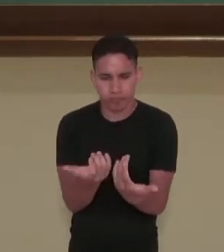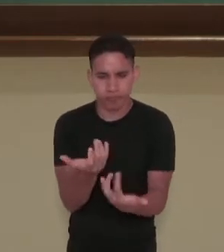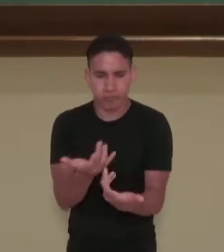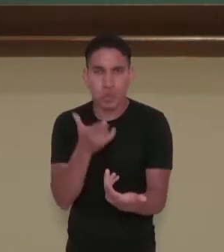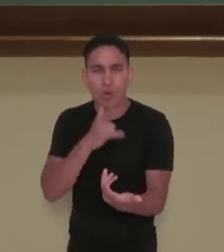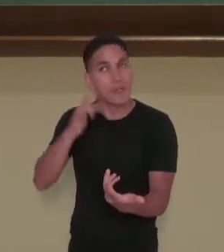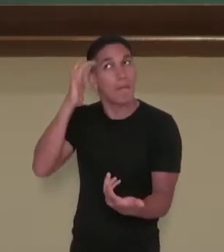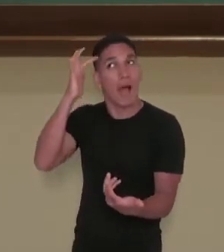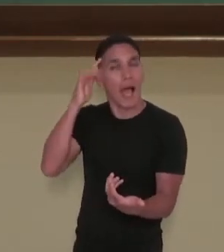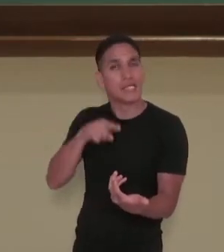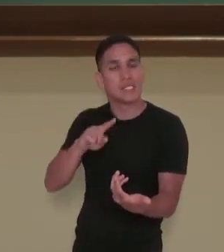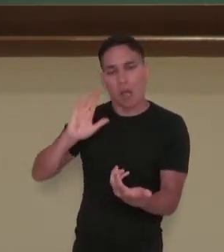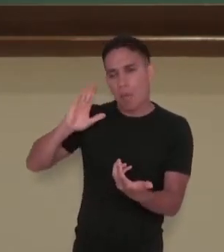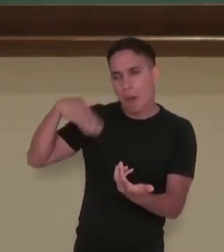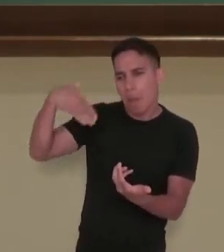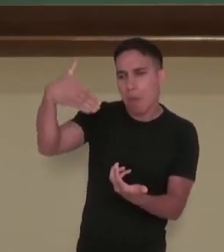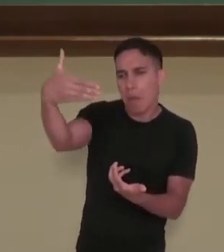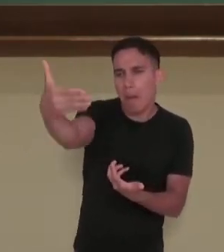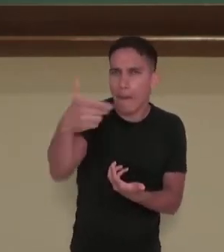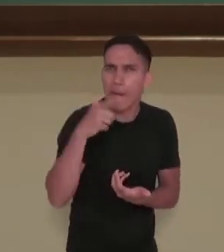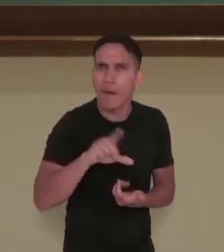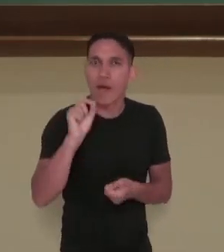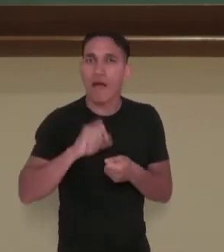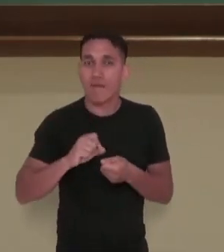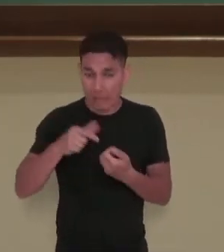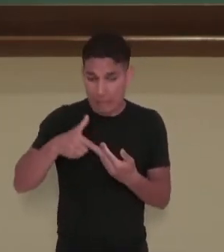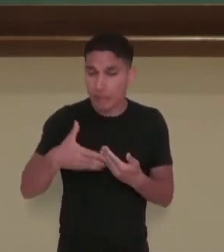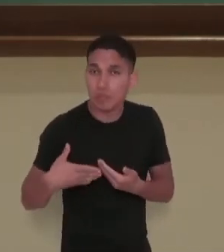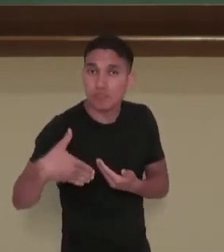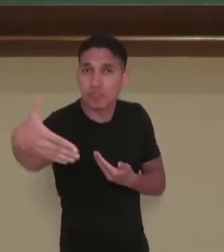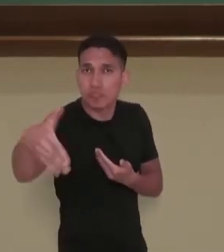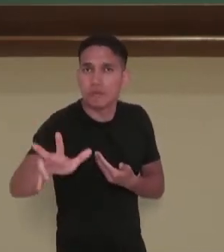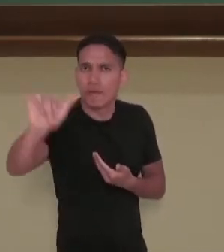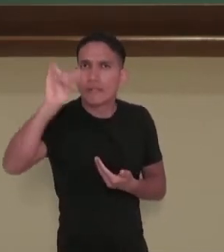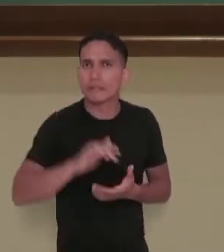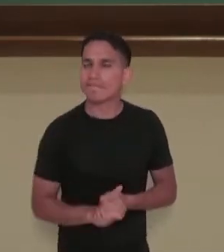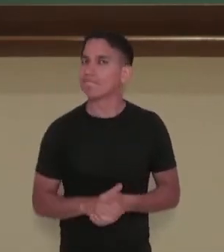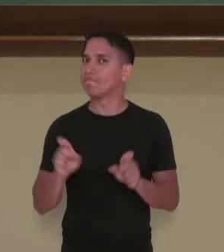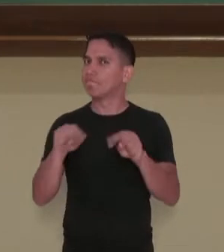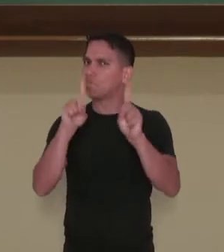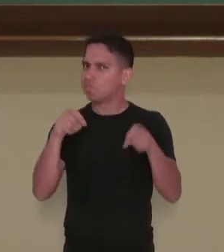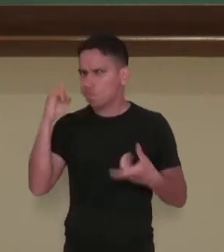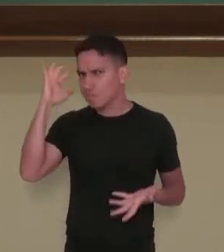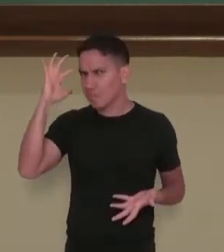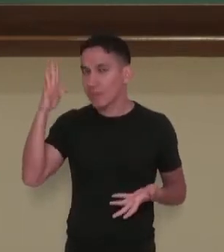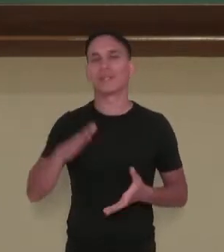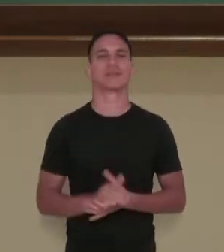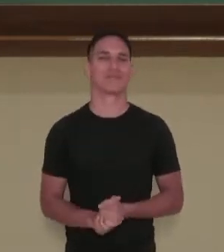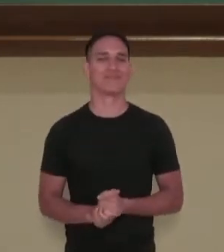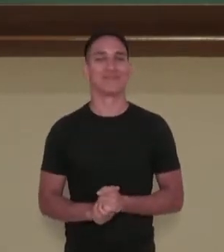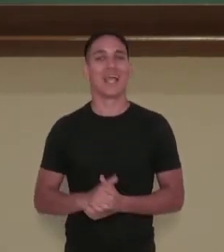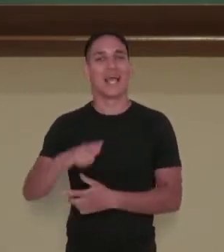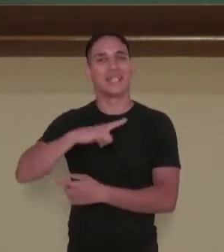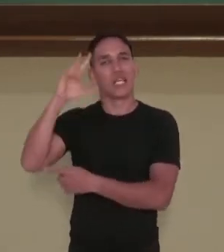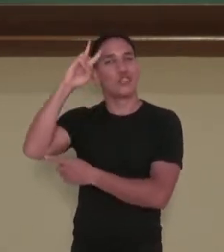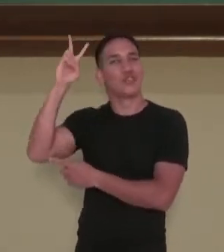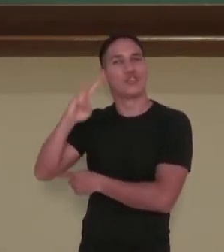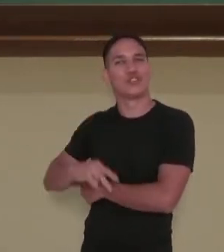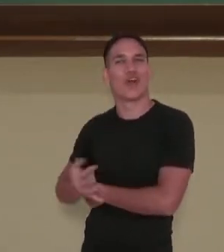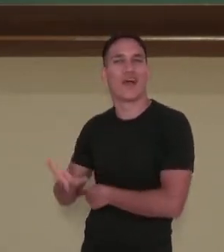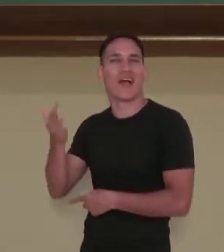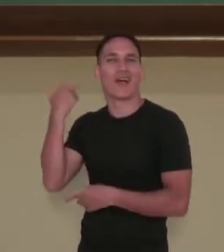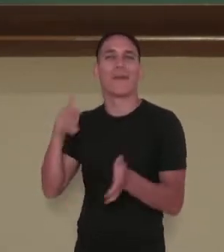imaginar quanta coisa seria possível dali em diante? As histórias contadas nas rodas